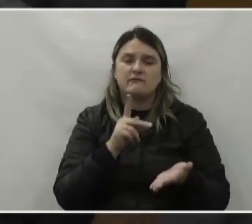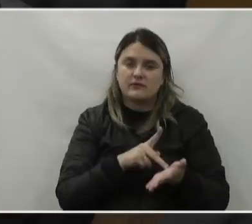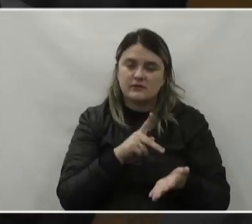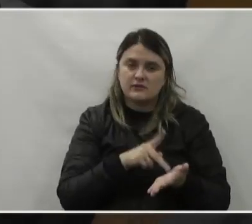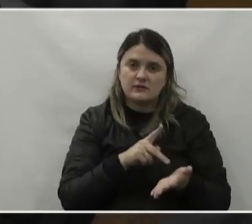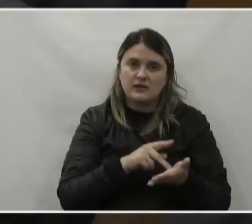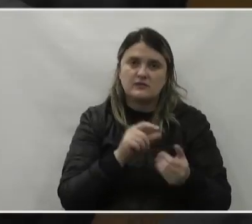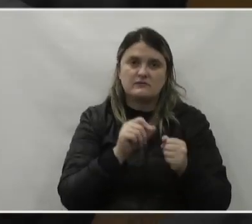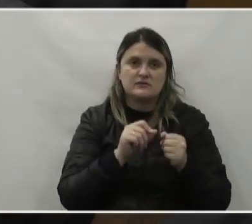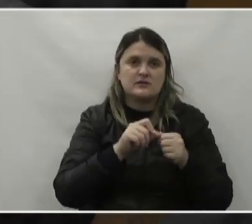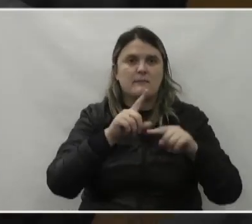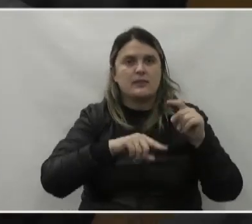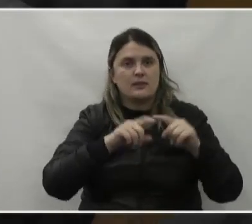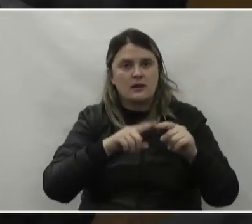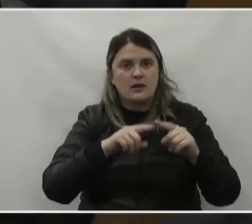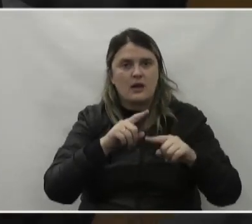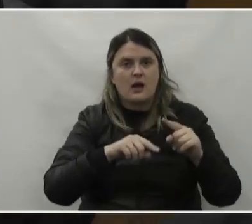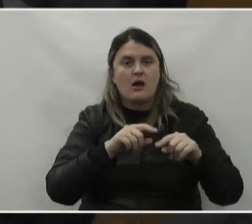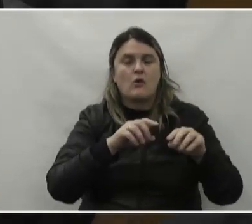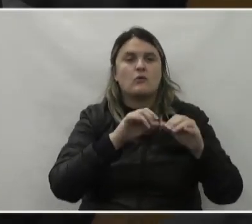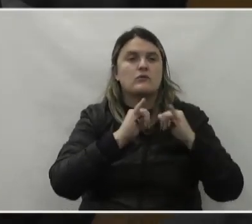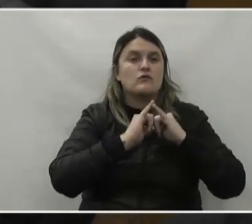produzido materiais pedagógicos,